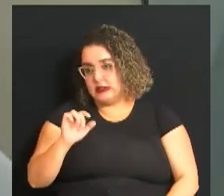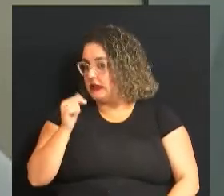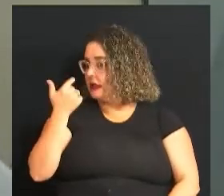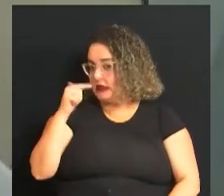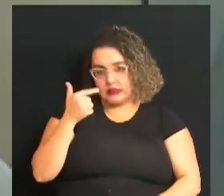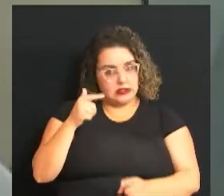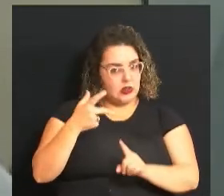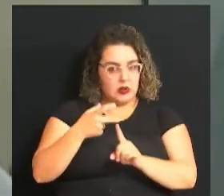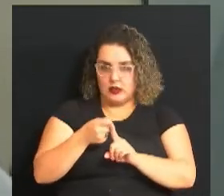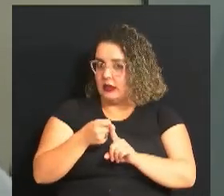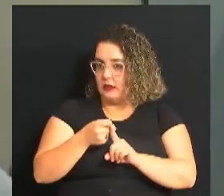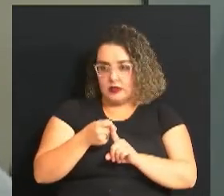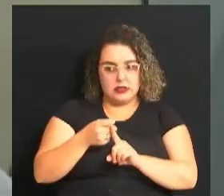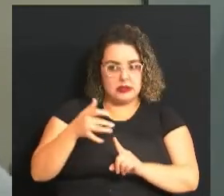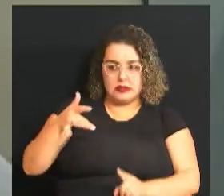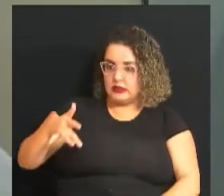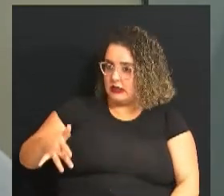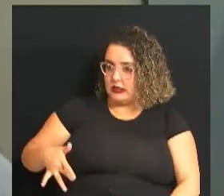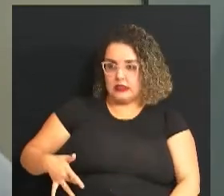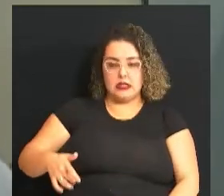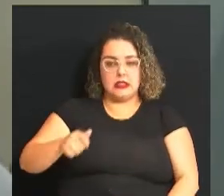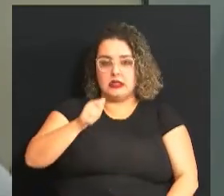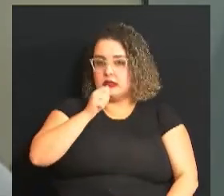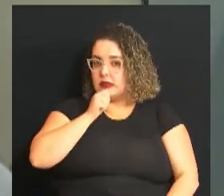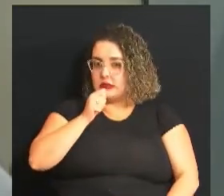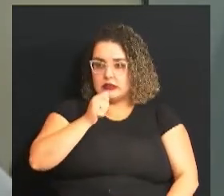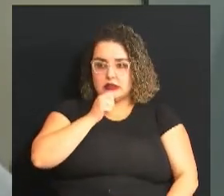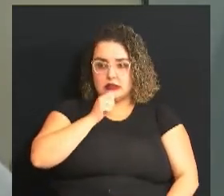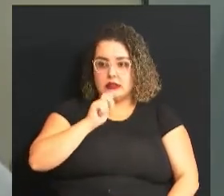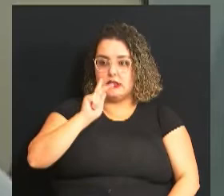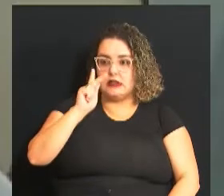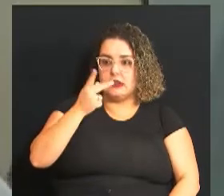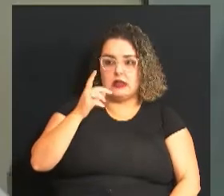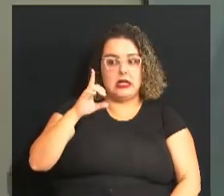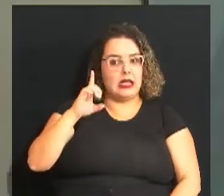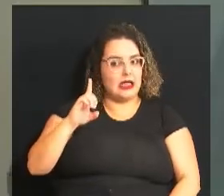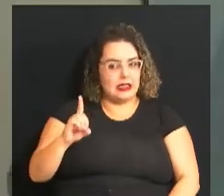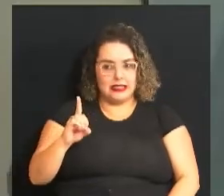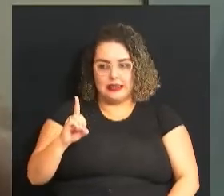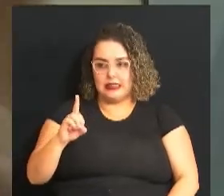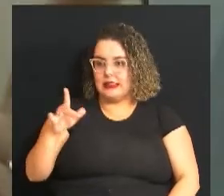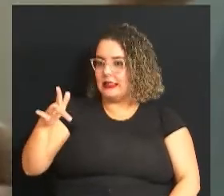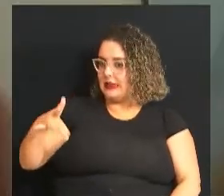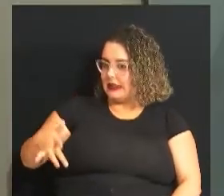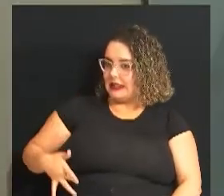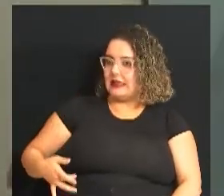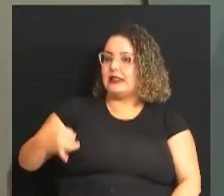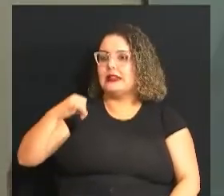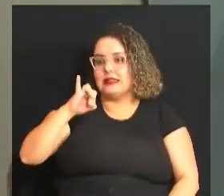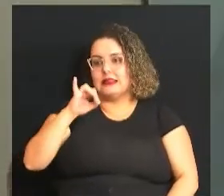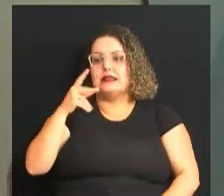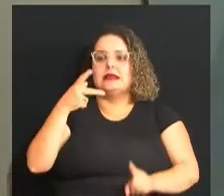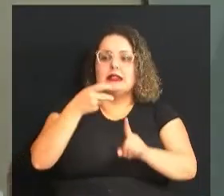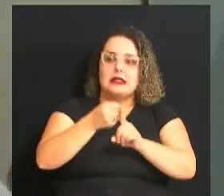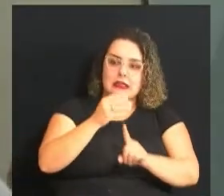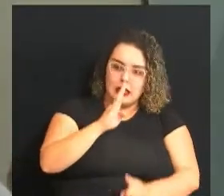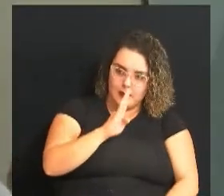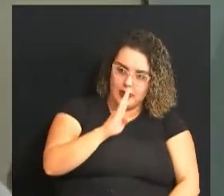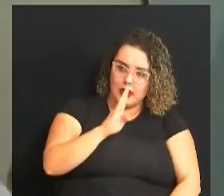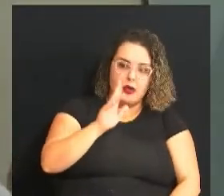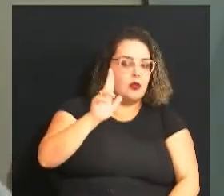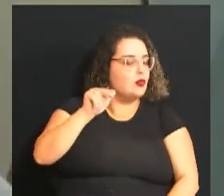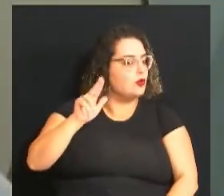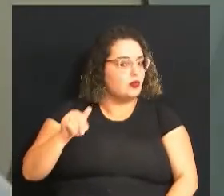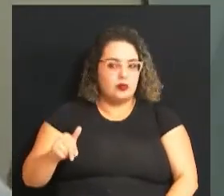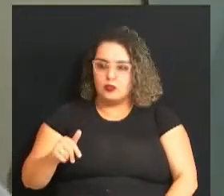vacina ainda. A hepatite D de dados, se você está vacinado contra a B, você nunca vai ter a D